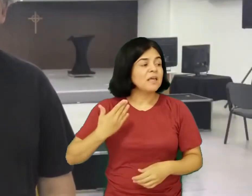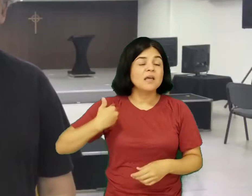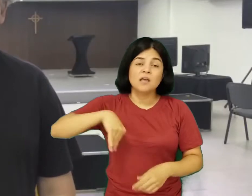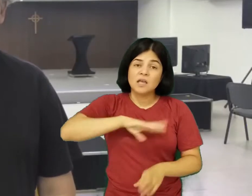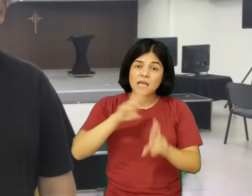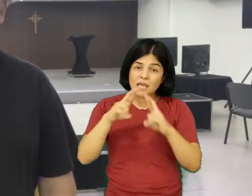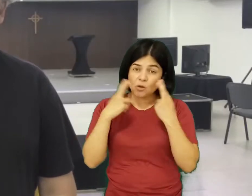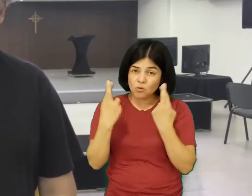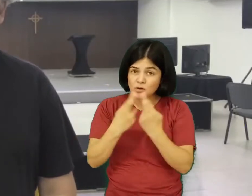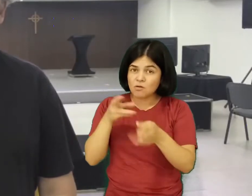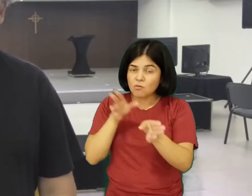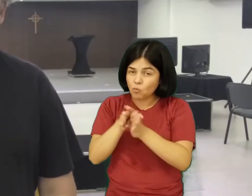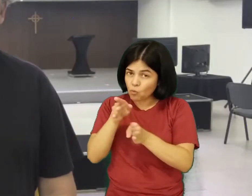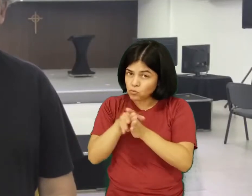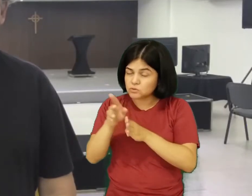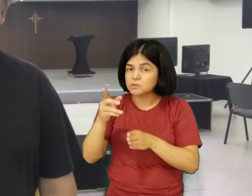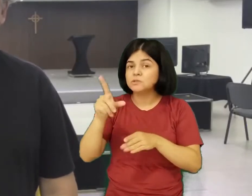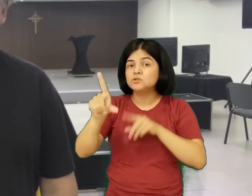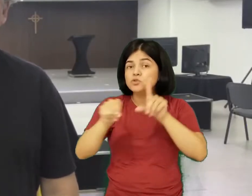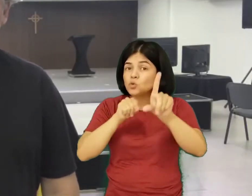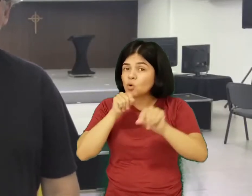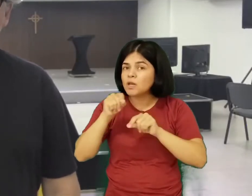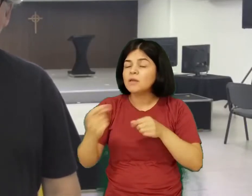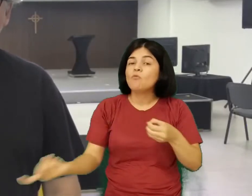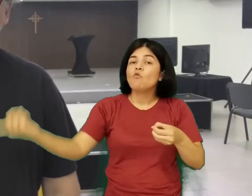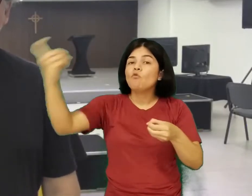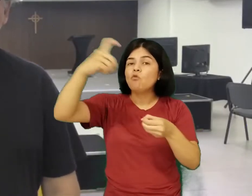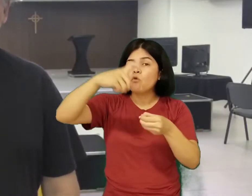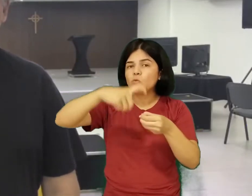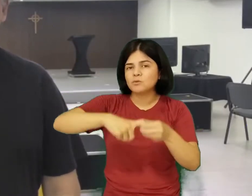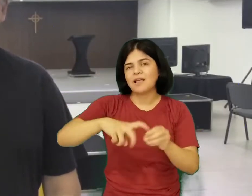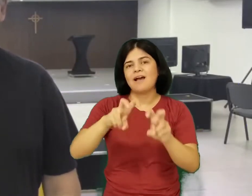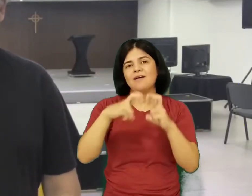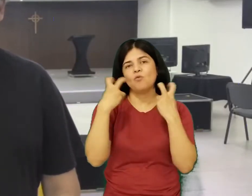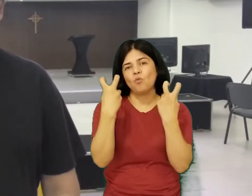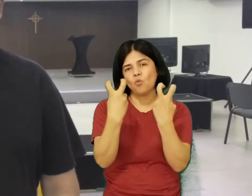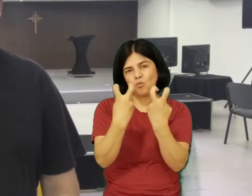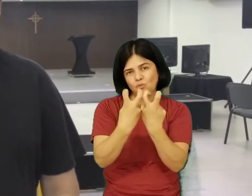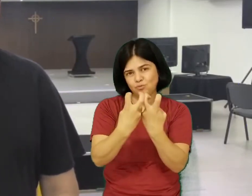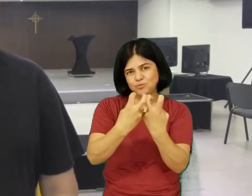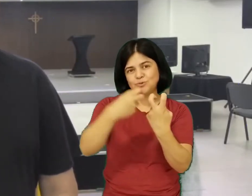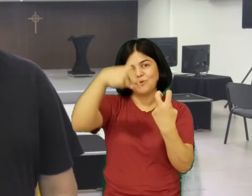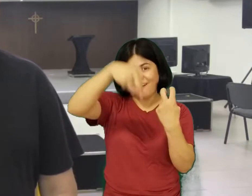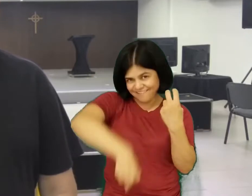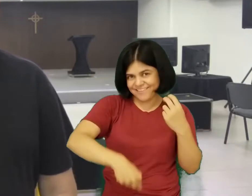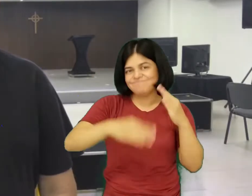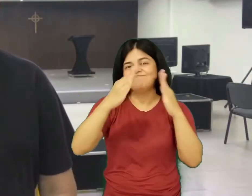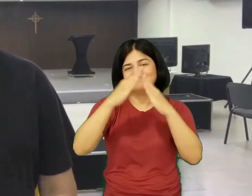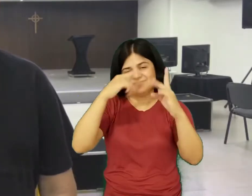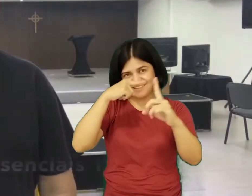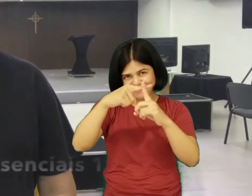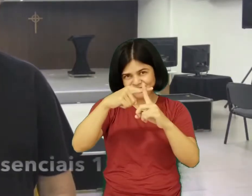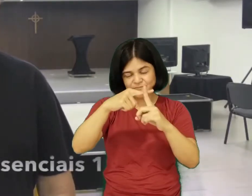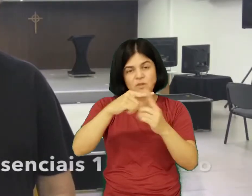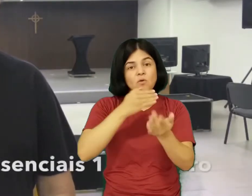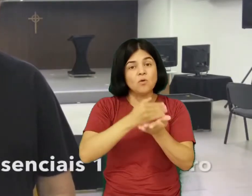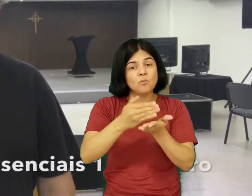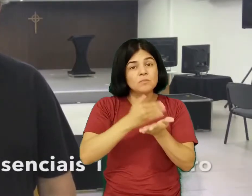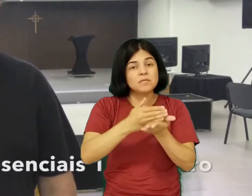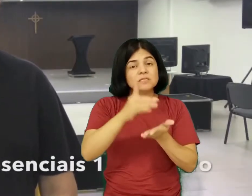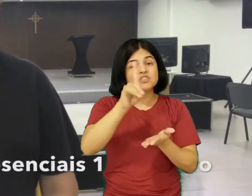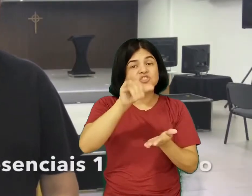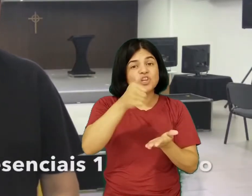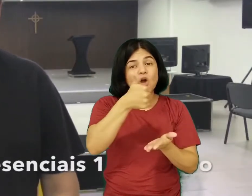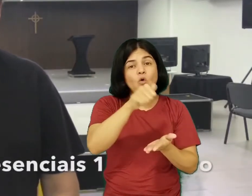pelo retorno dos cultos presenciais aqui em nossa igreja. Ficou definido então que a partir do dia 11 de